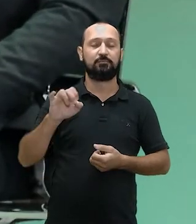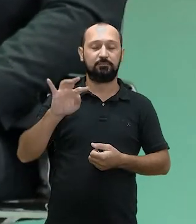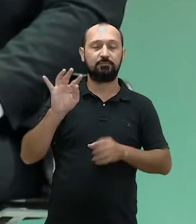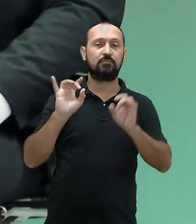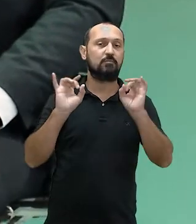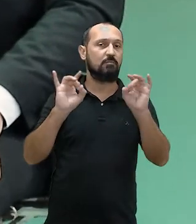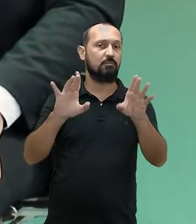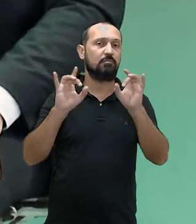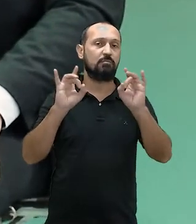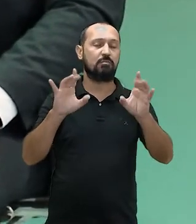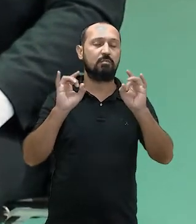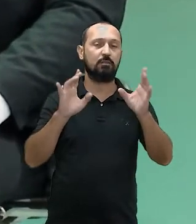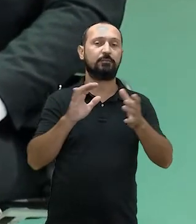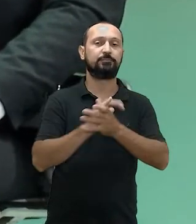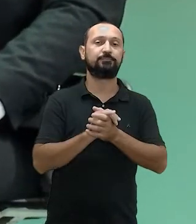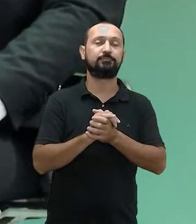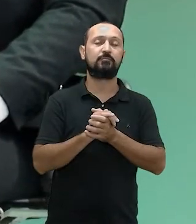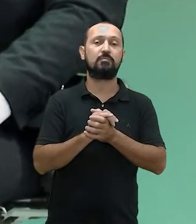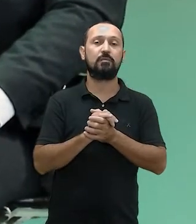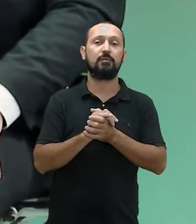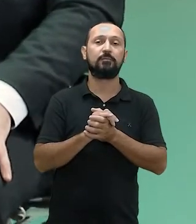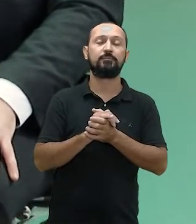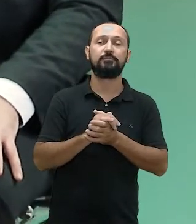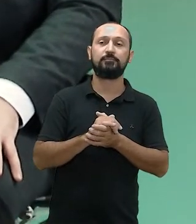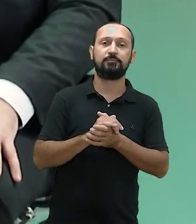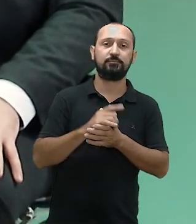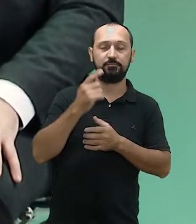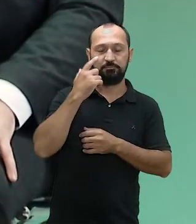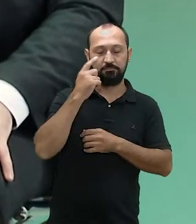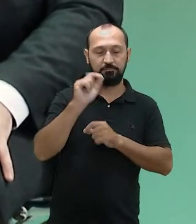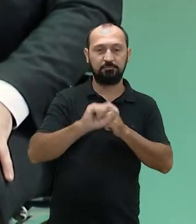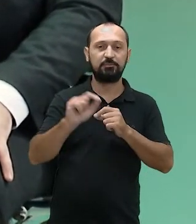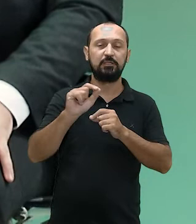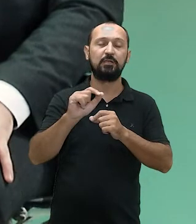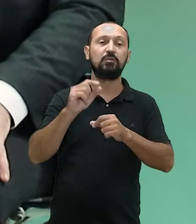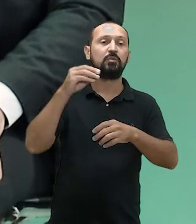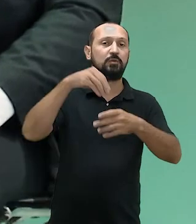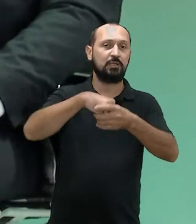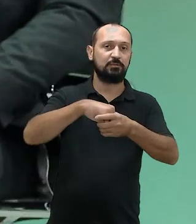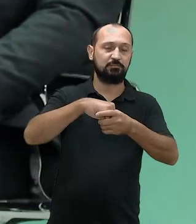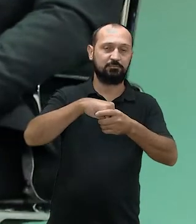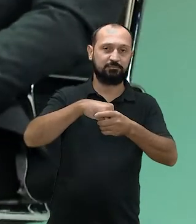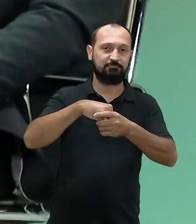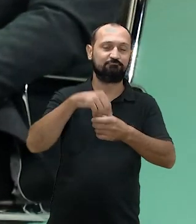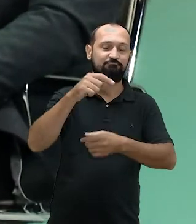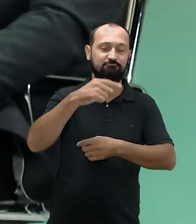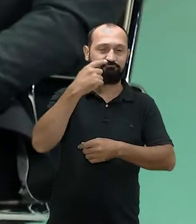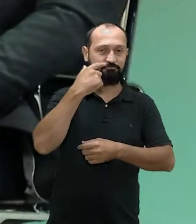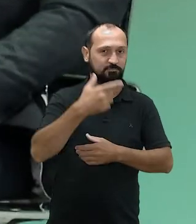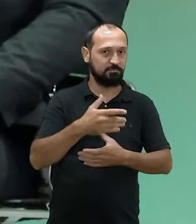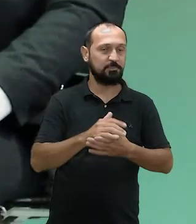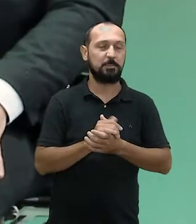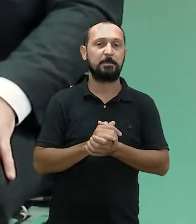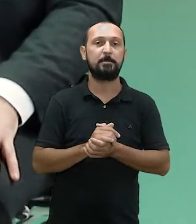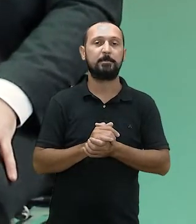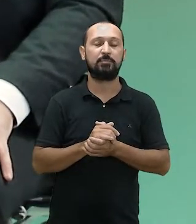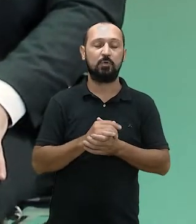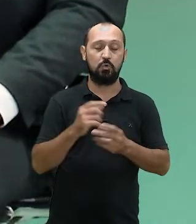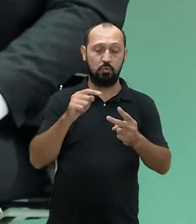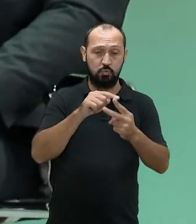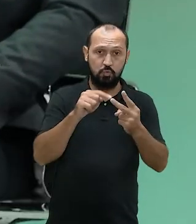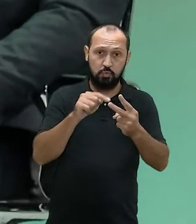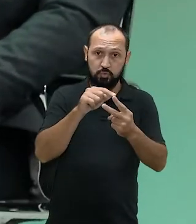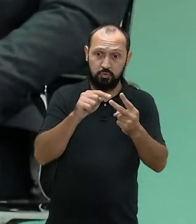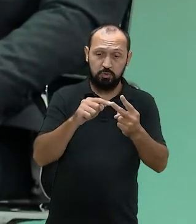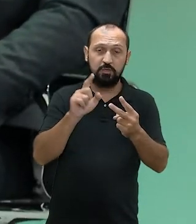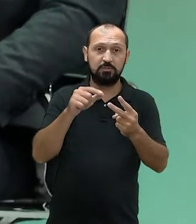crédito especial, ele é para dotações não previstas na peça orçamentária.